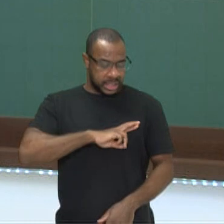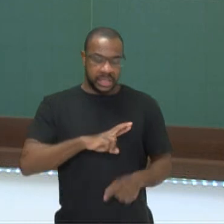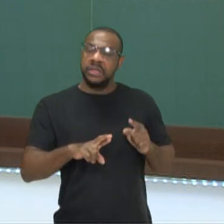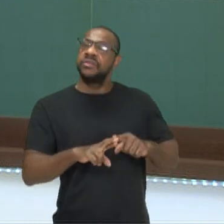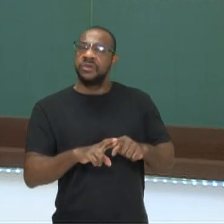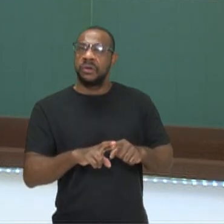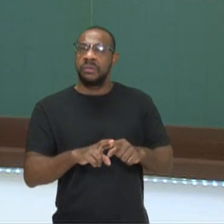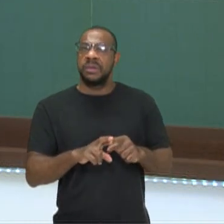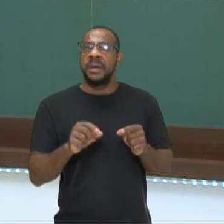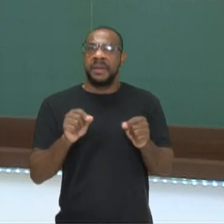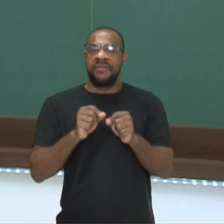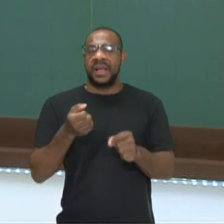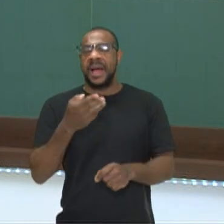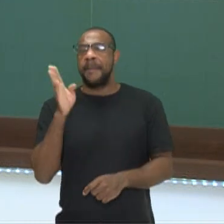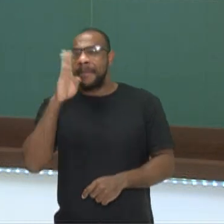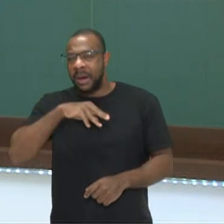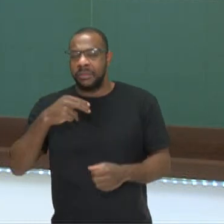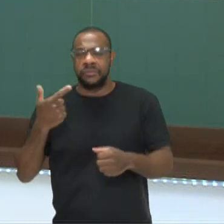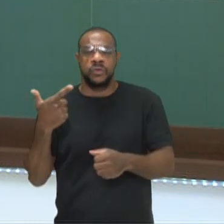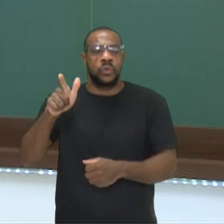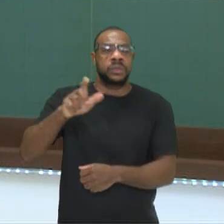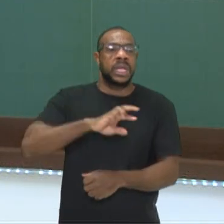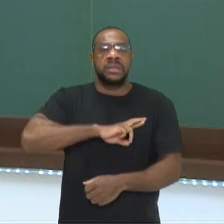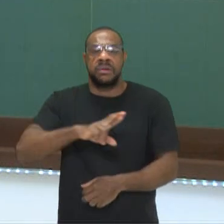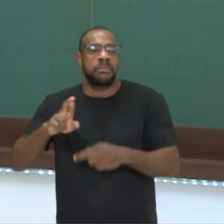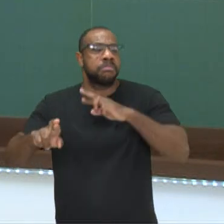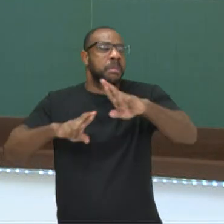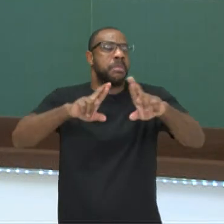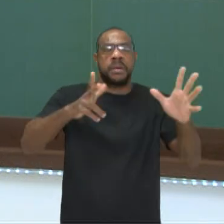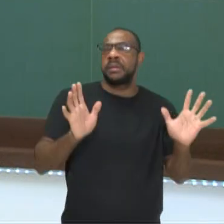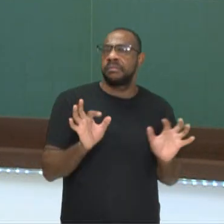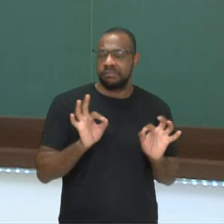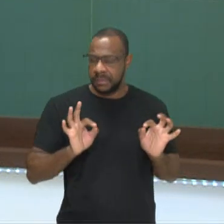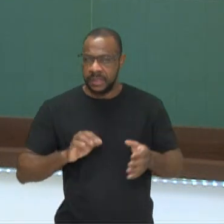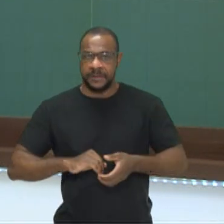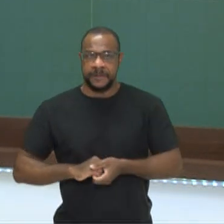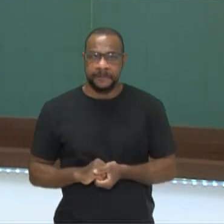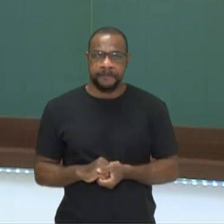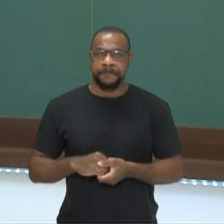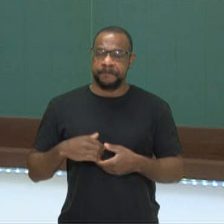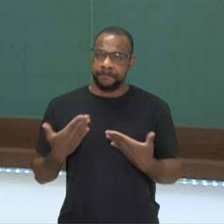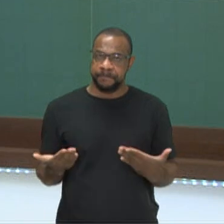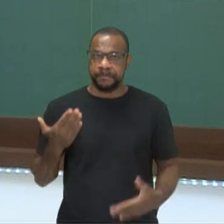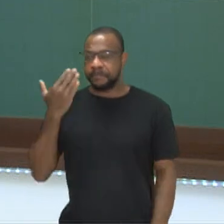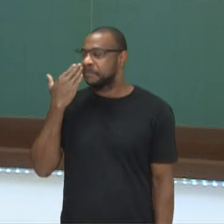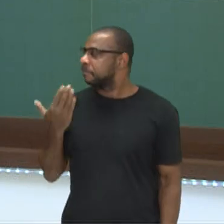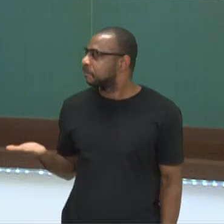sobre líderes religiosos, já com um grande teólogo, filósofo, Hans King, falando que para ter